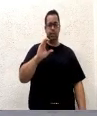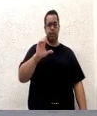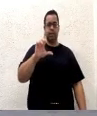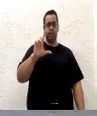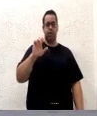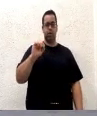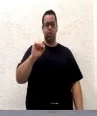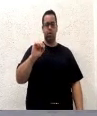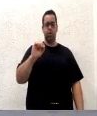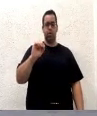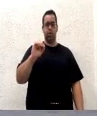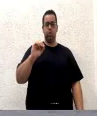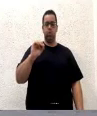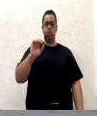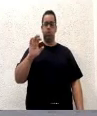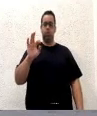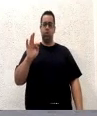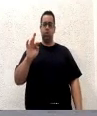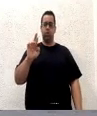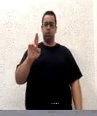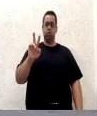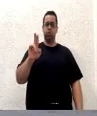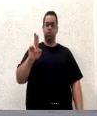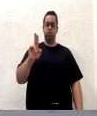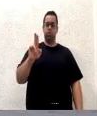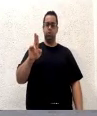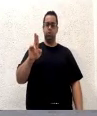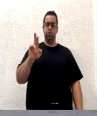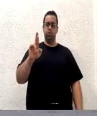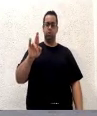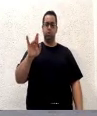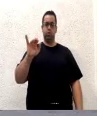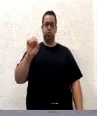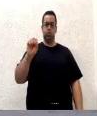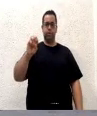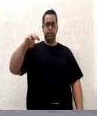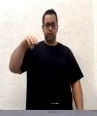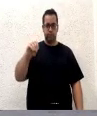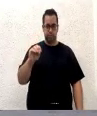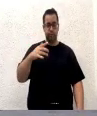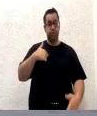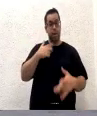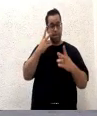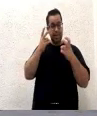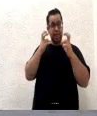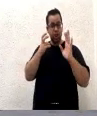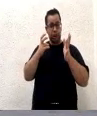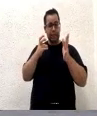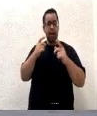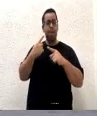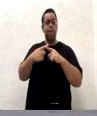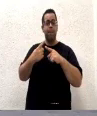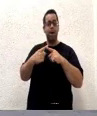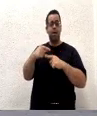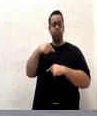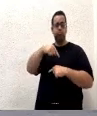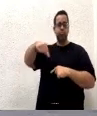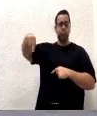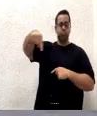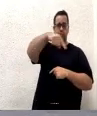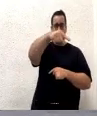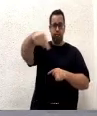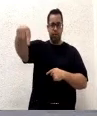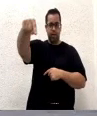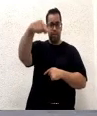de ir dentro dessas rotas, né, como a gente percebe, muitas pessoas vão aí pelos canaviais e praticam até a rota